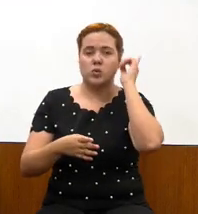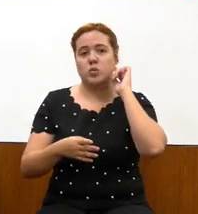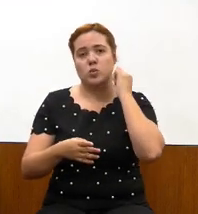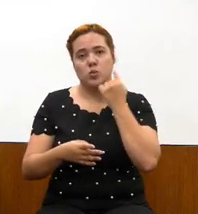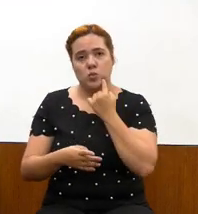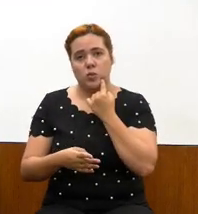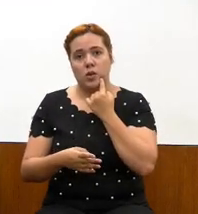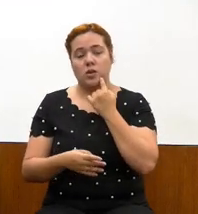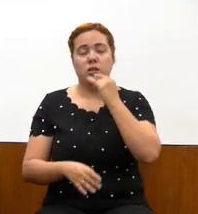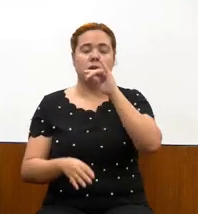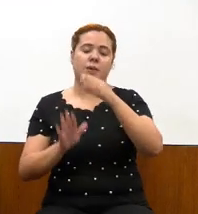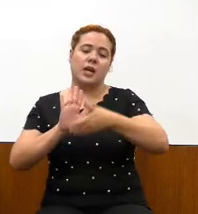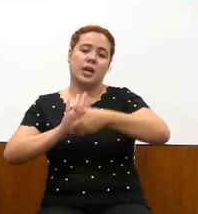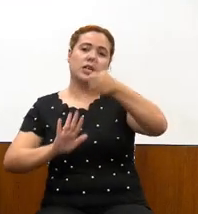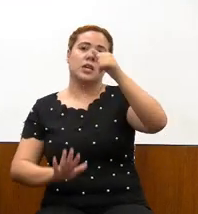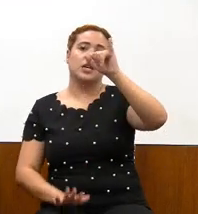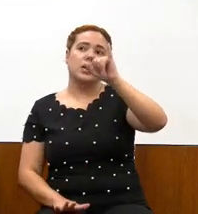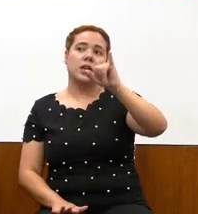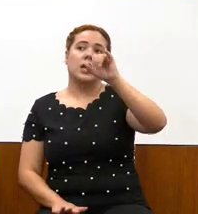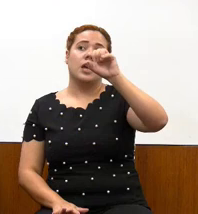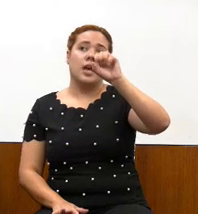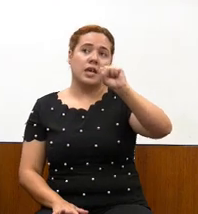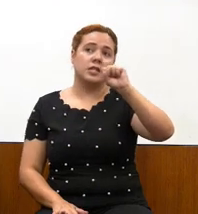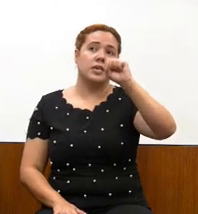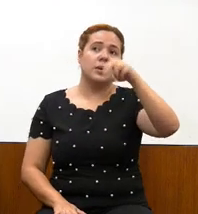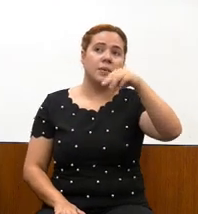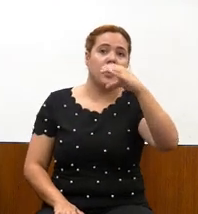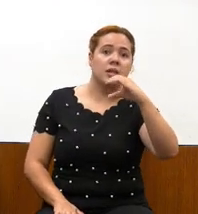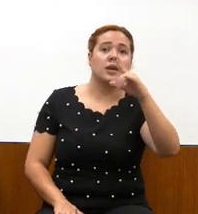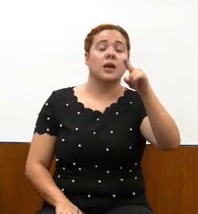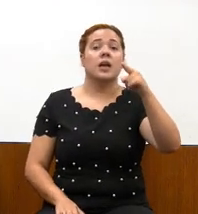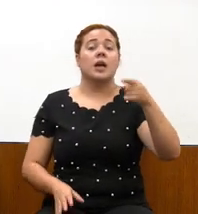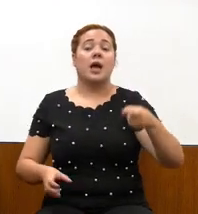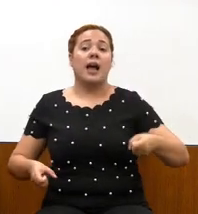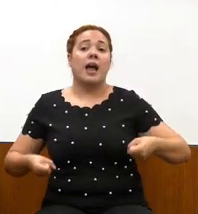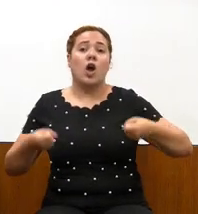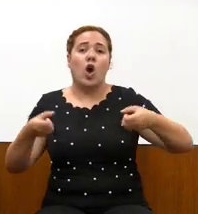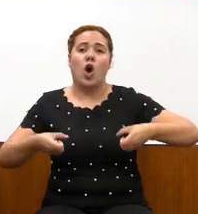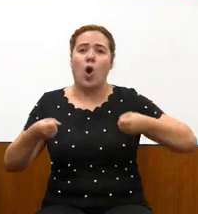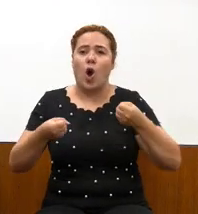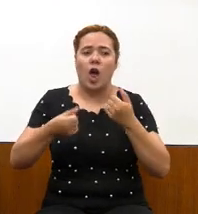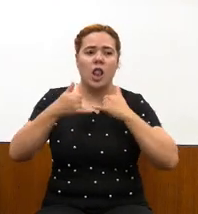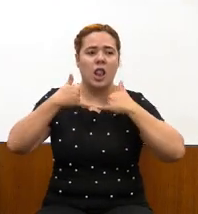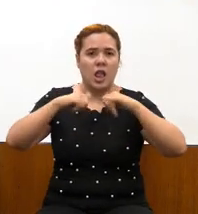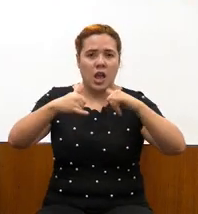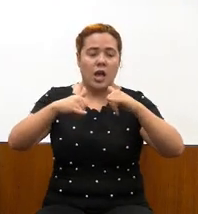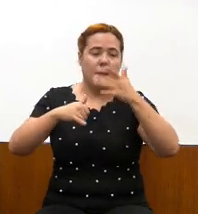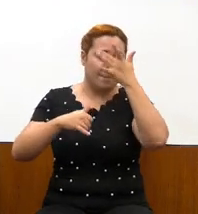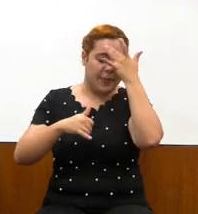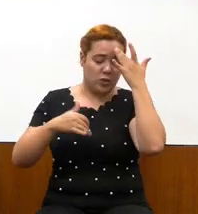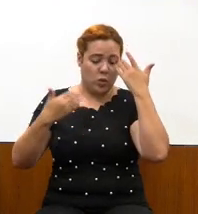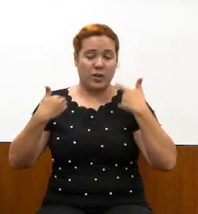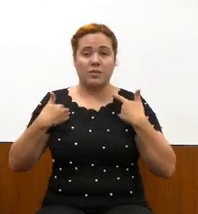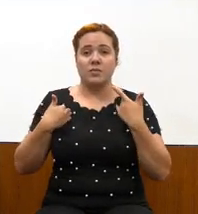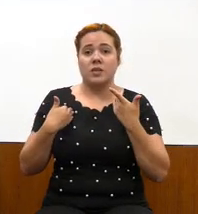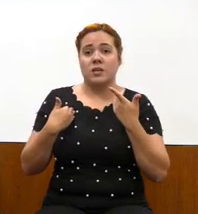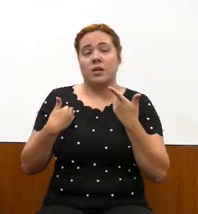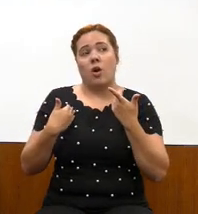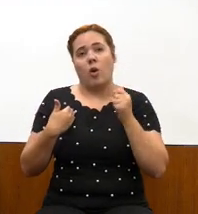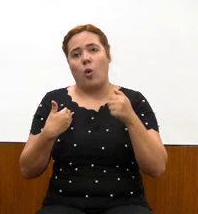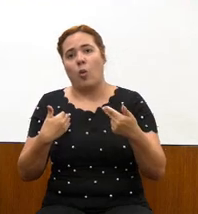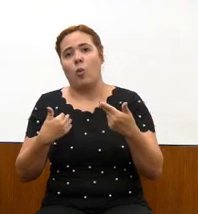isenção do ICMS para a cadeira de rodas elétricas destinada a pessoas com deficiência motora ou